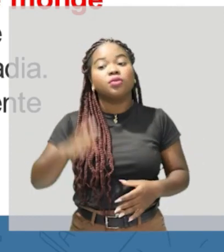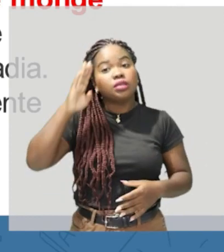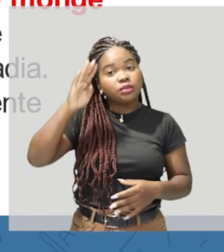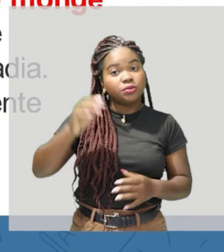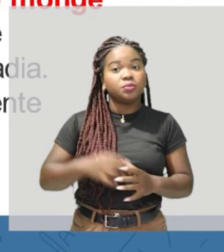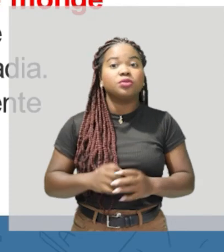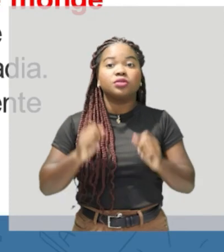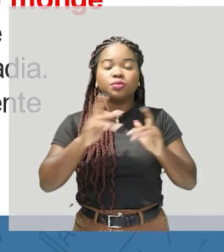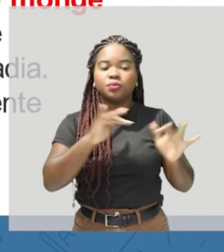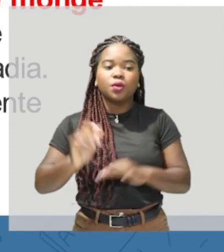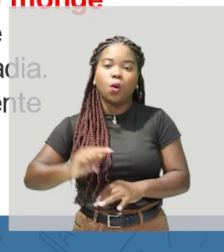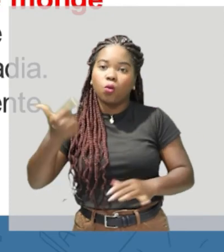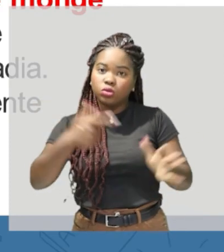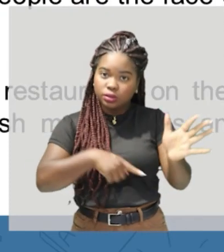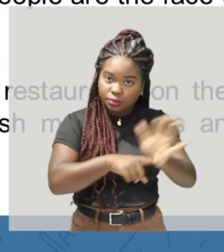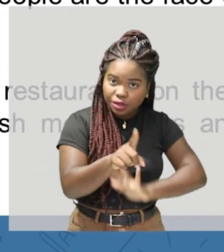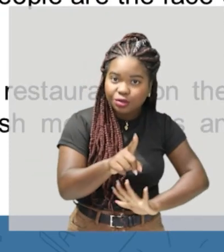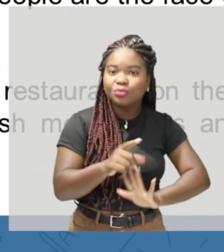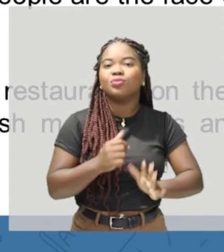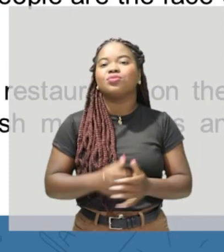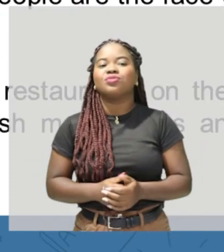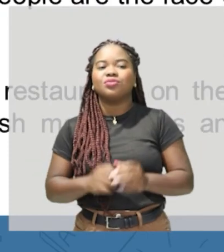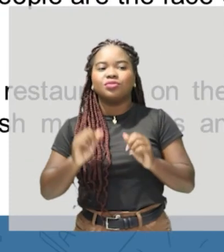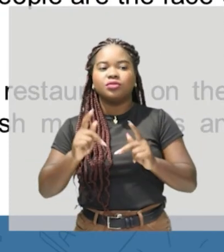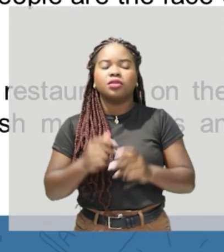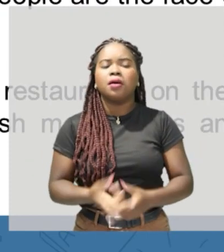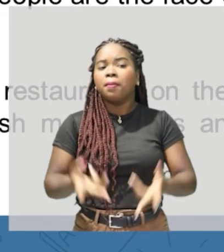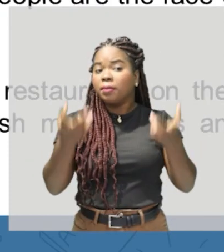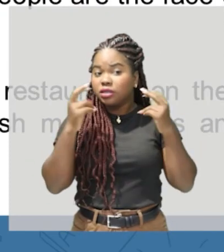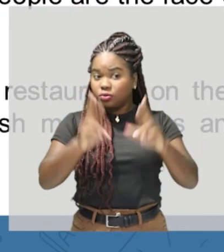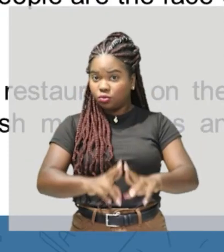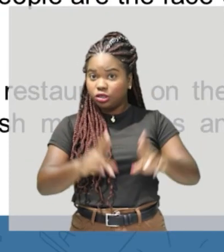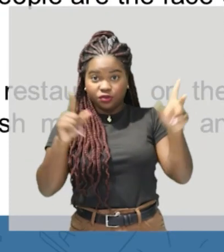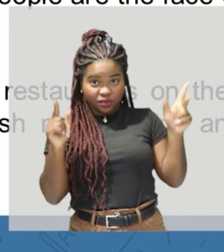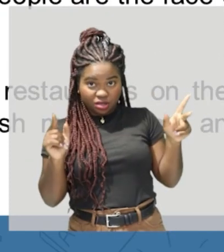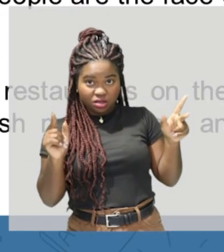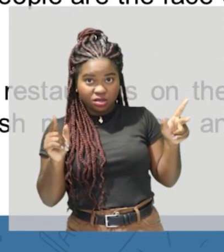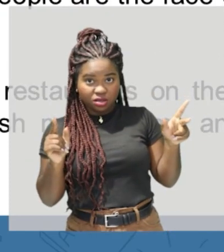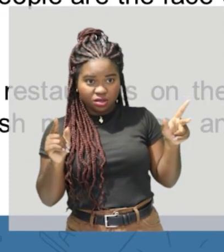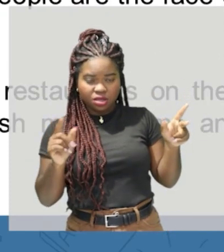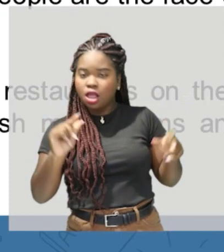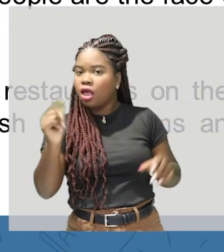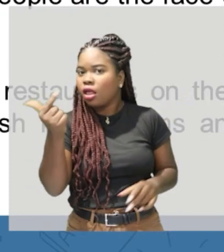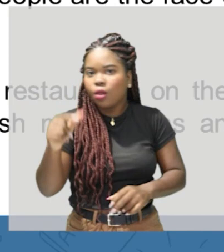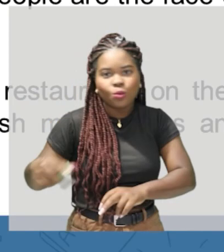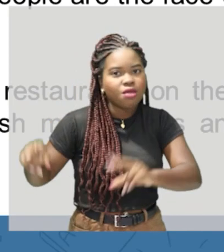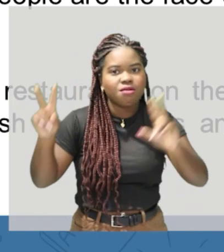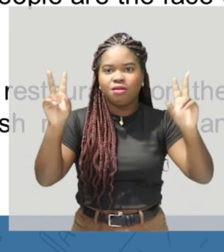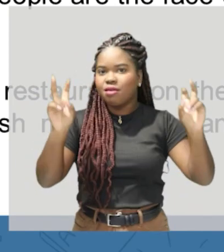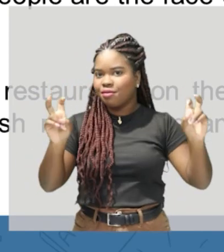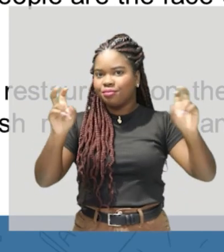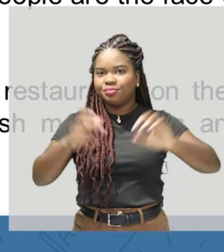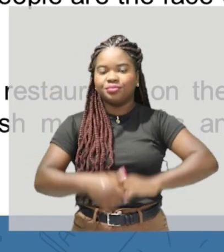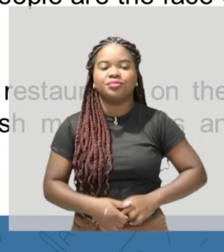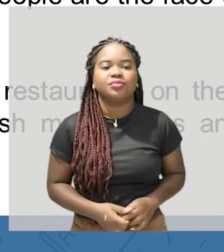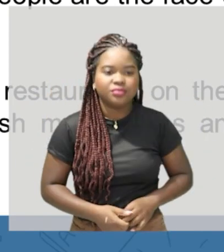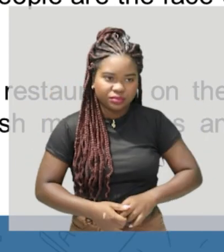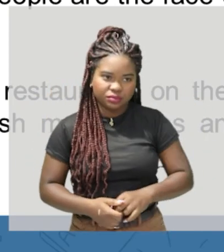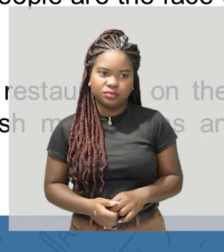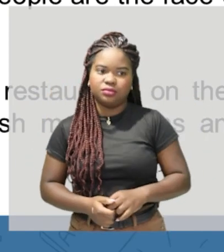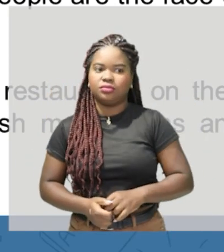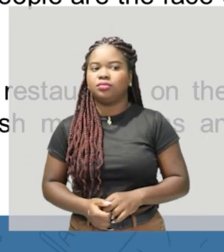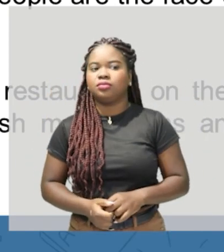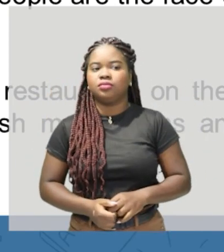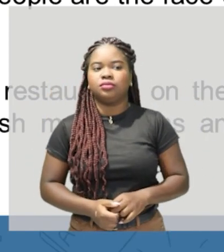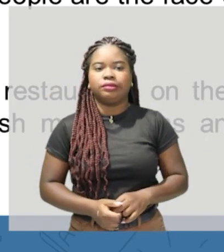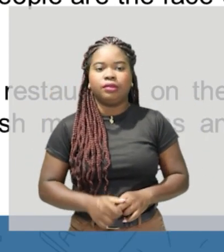Mais uma para a gente dar seguimento. Aqui observa uma diferença logo de cara. Não tem título, tá? Então, isso já é